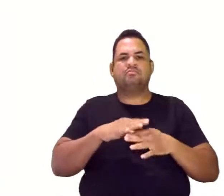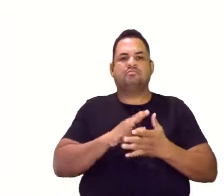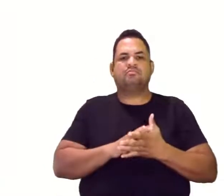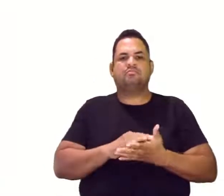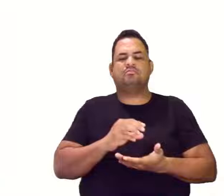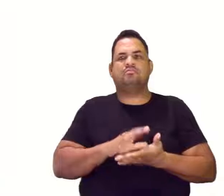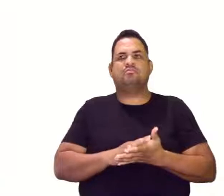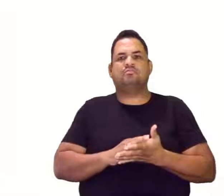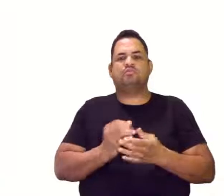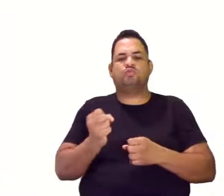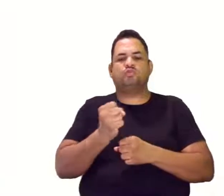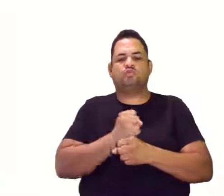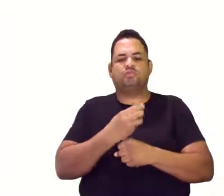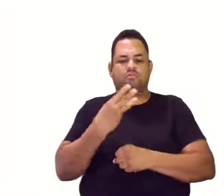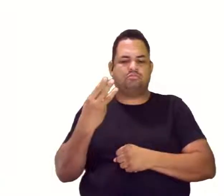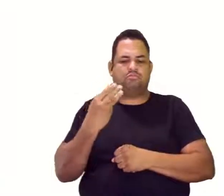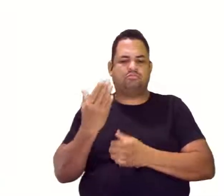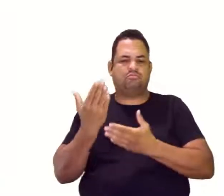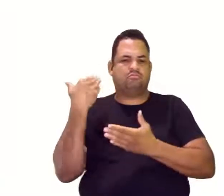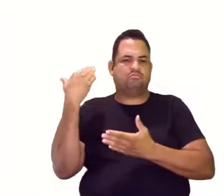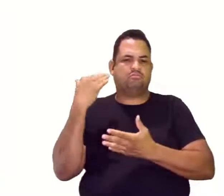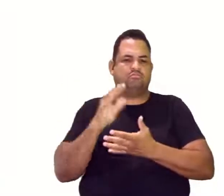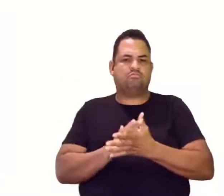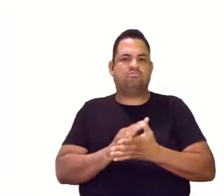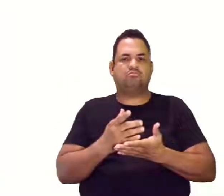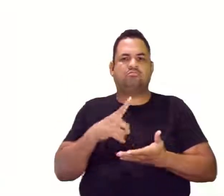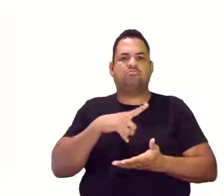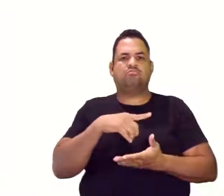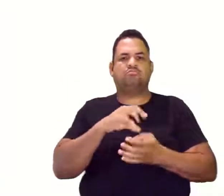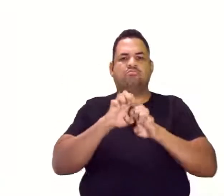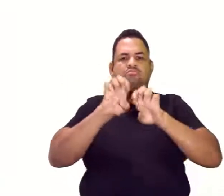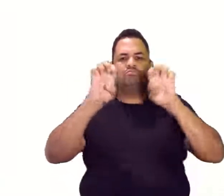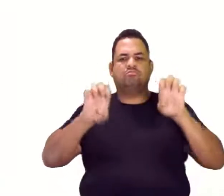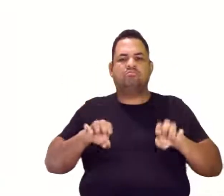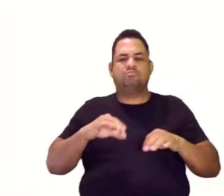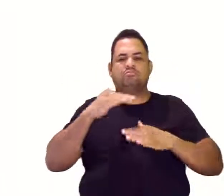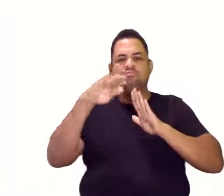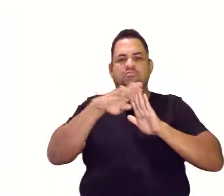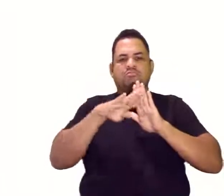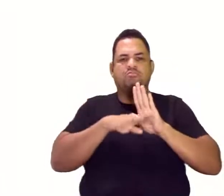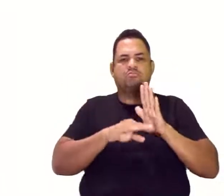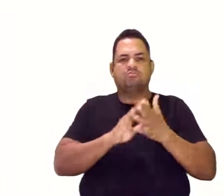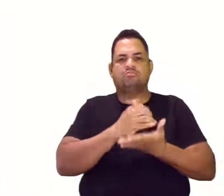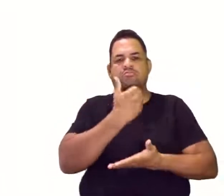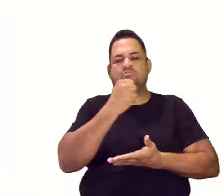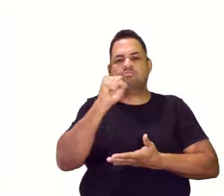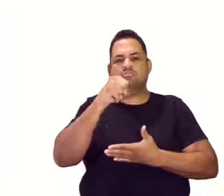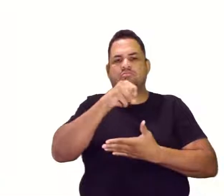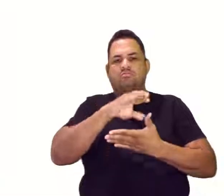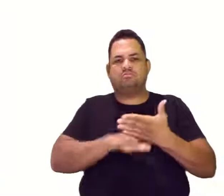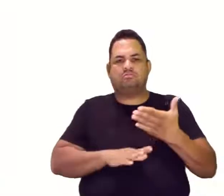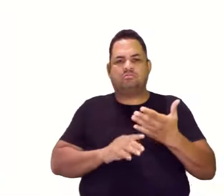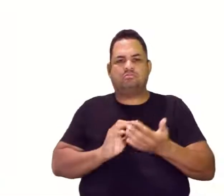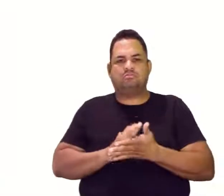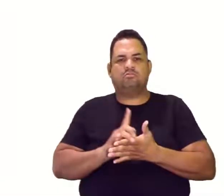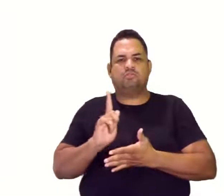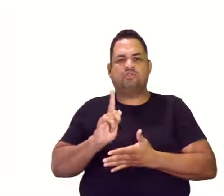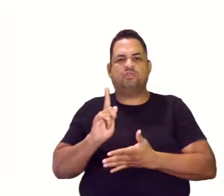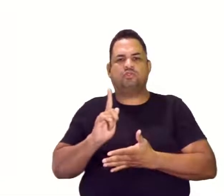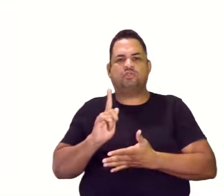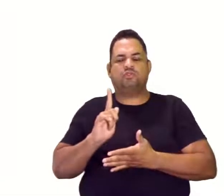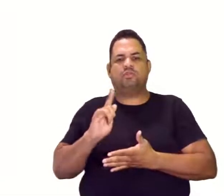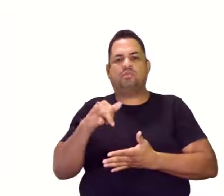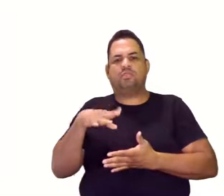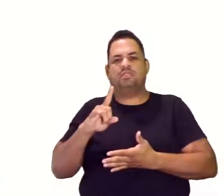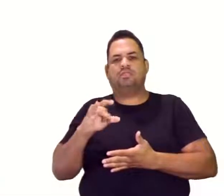últimos 3 anos trouxe a seguinte estrutura: 18 questões de geometria, olha